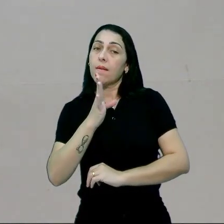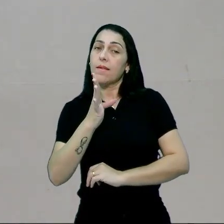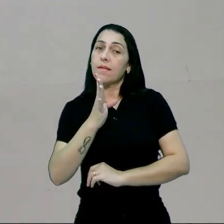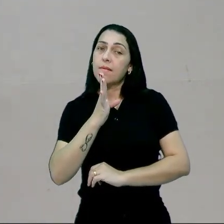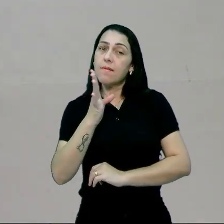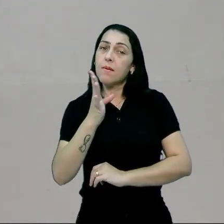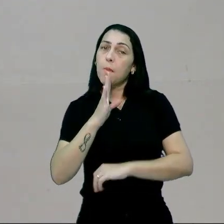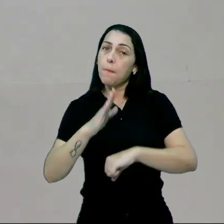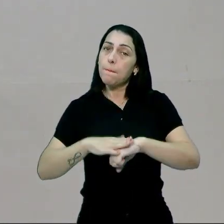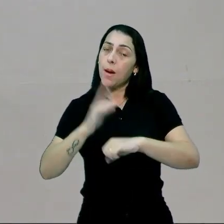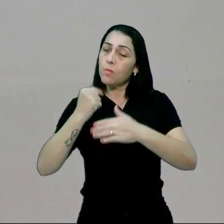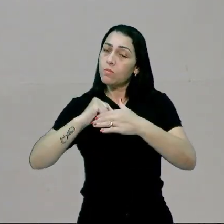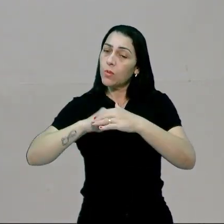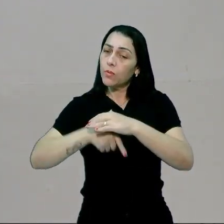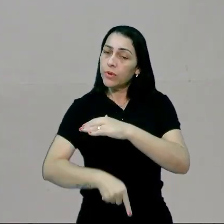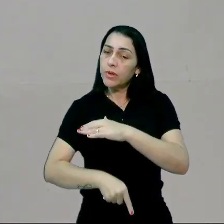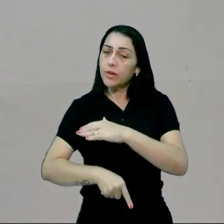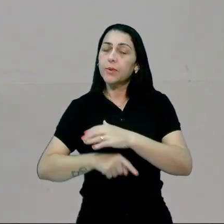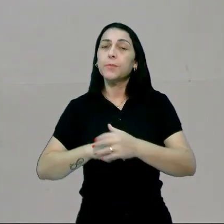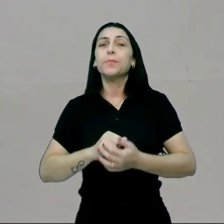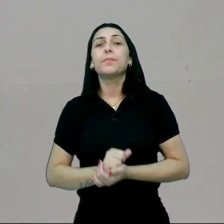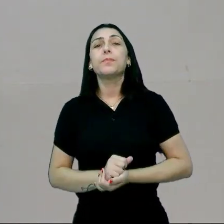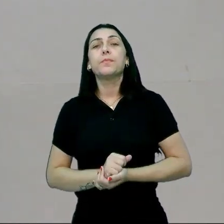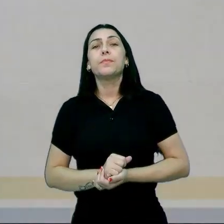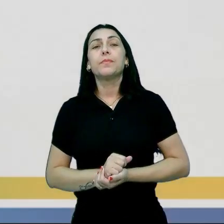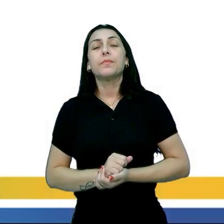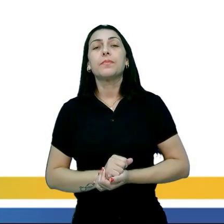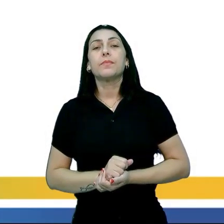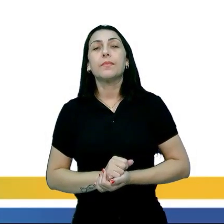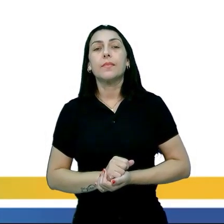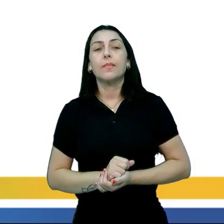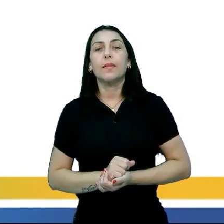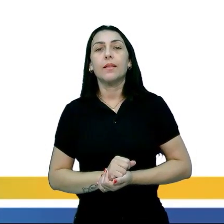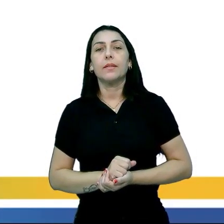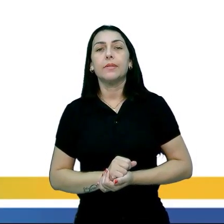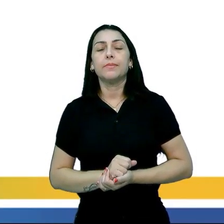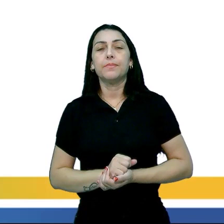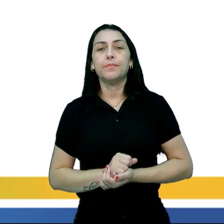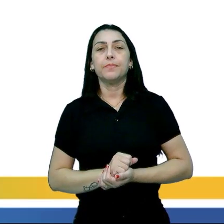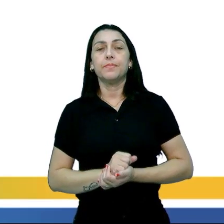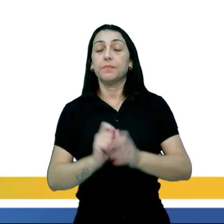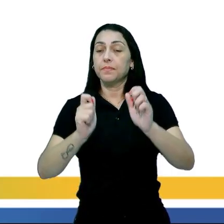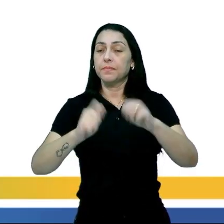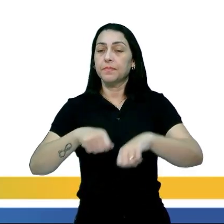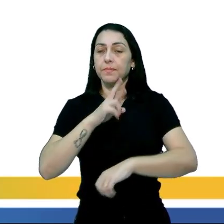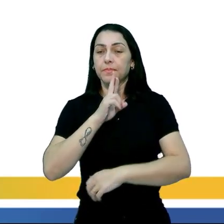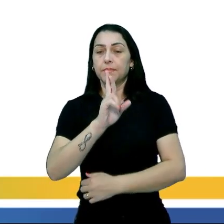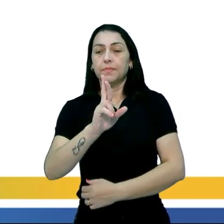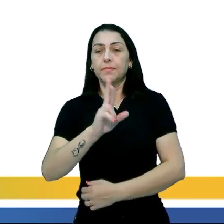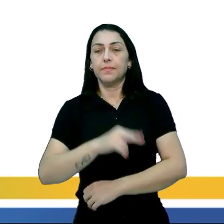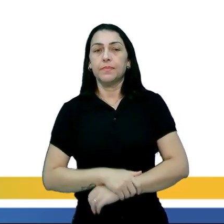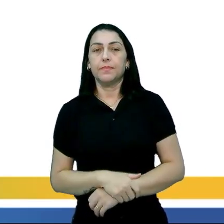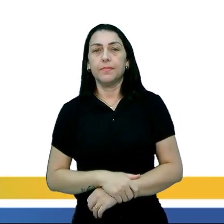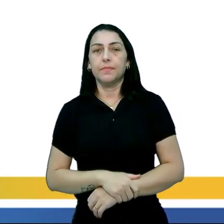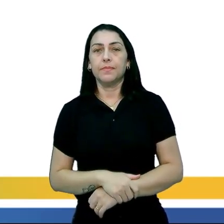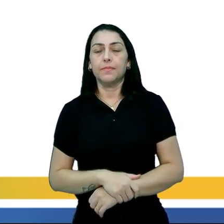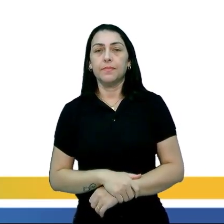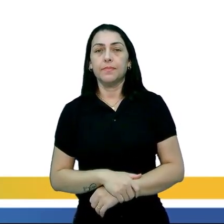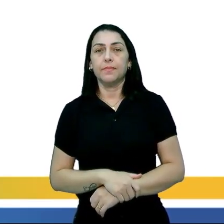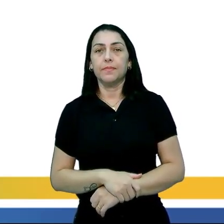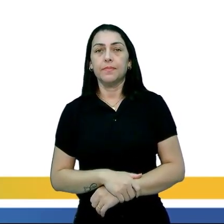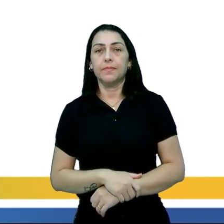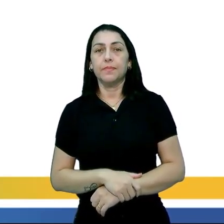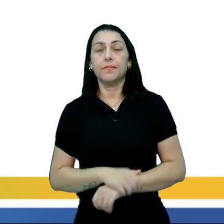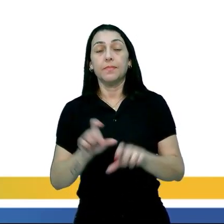com muito mais profundidade. Vamos para o comando da questão e as possibilidades de resposta? Então,